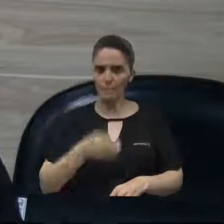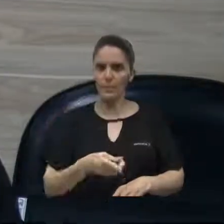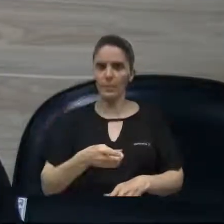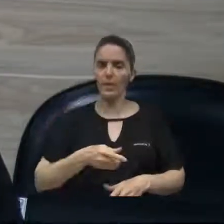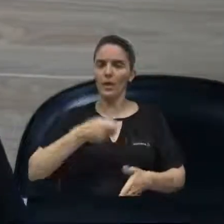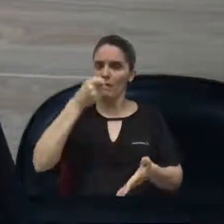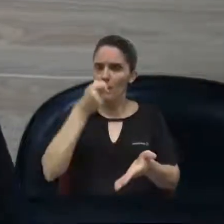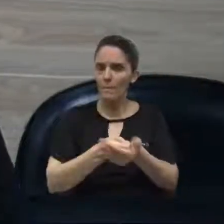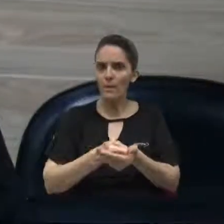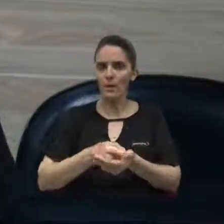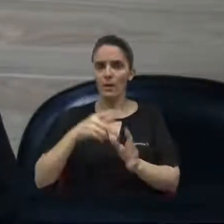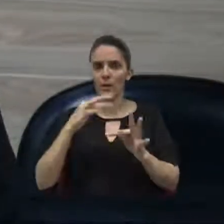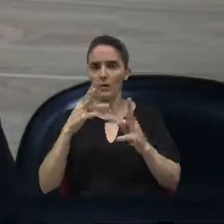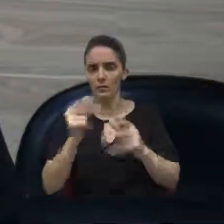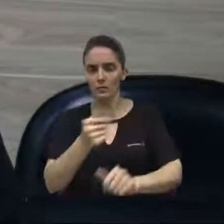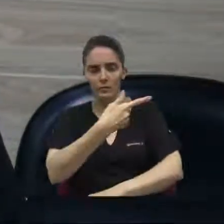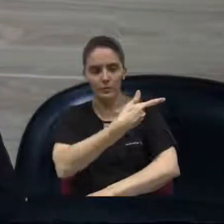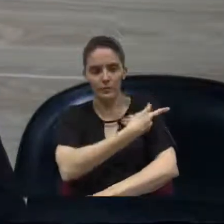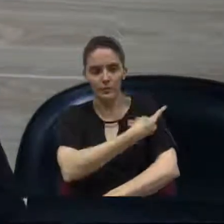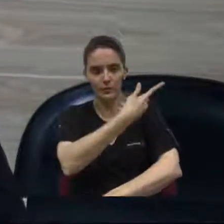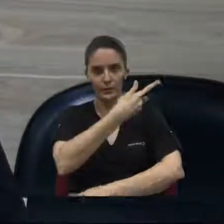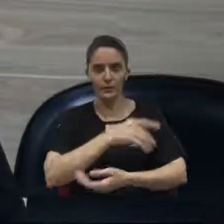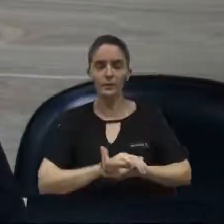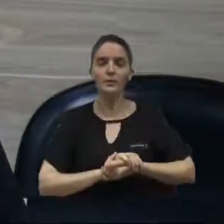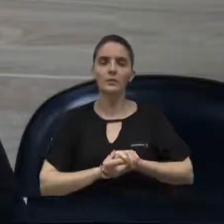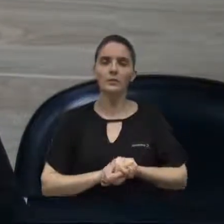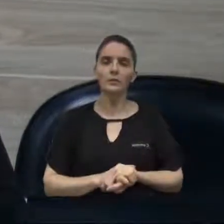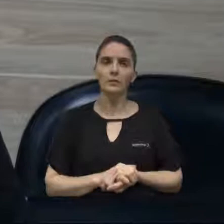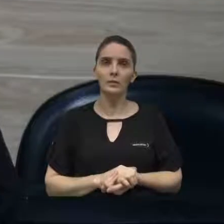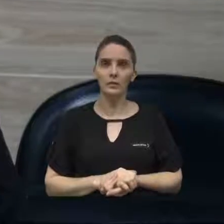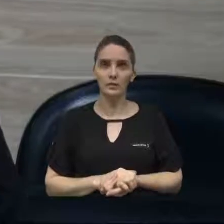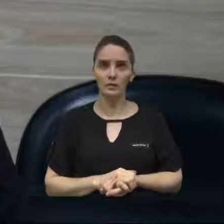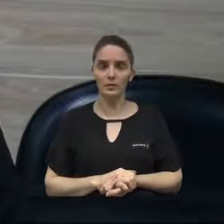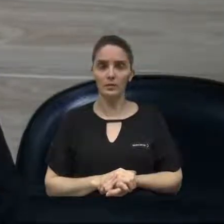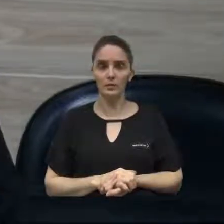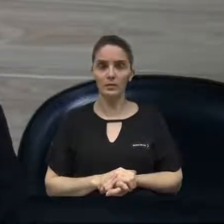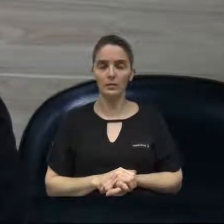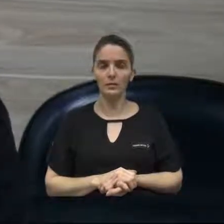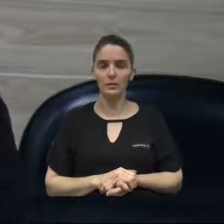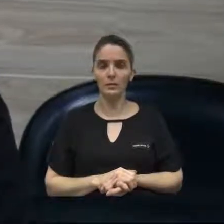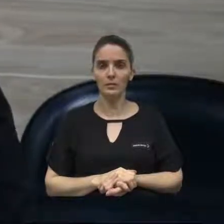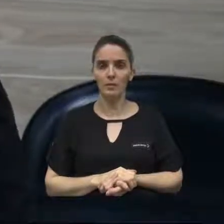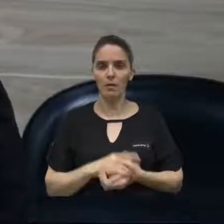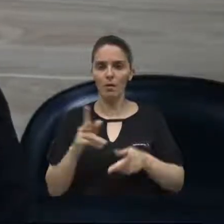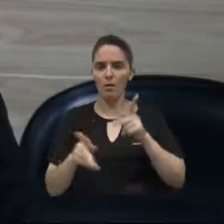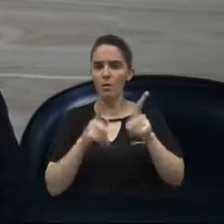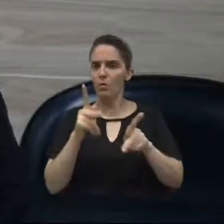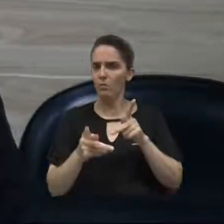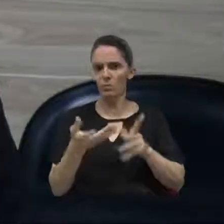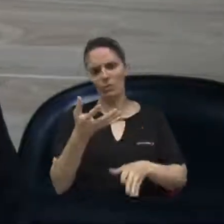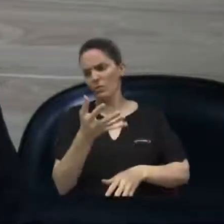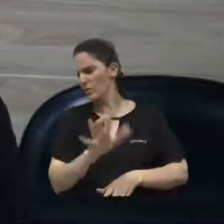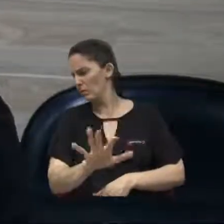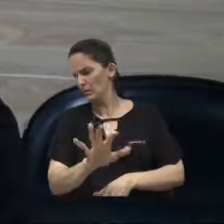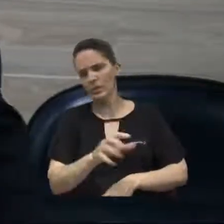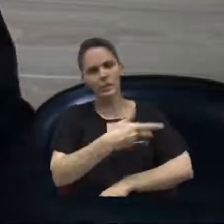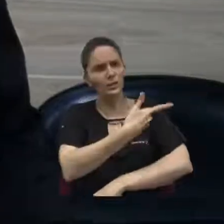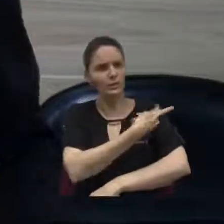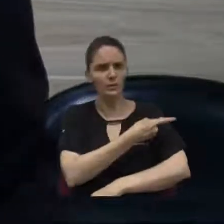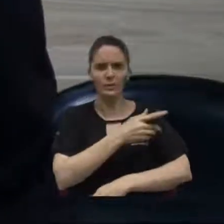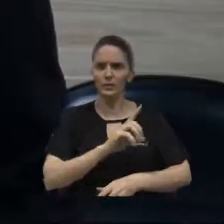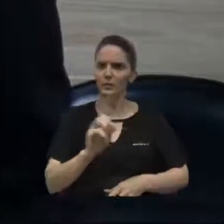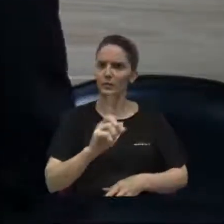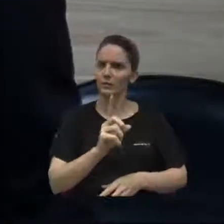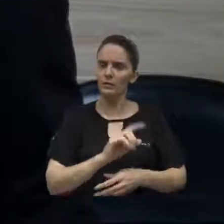chamada, hoje nas histórias da revolta da vacina. A população se revolta contra isso e não querendo